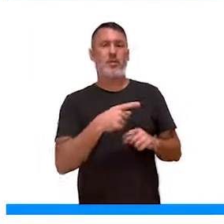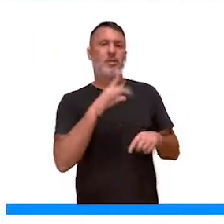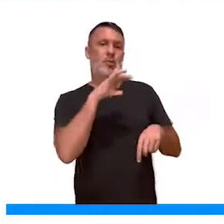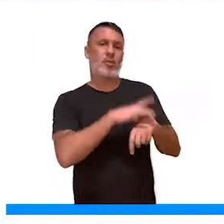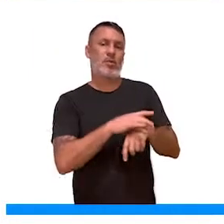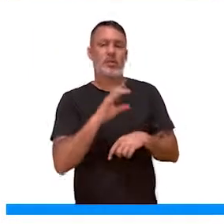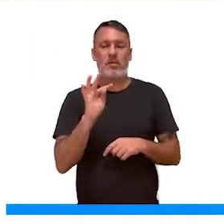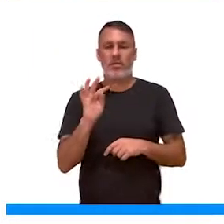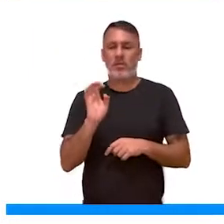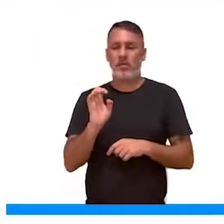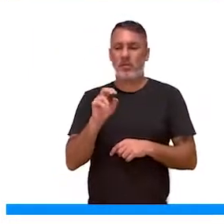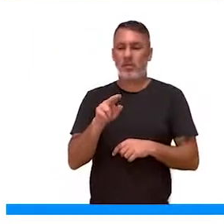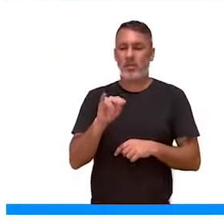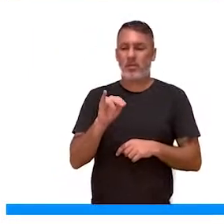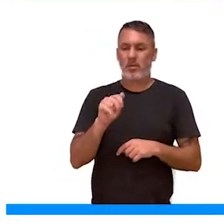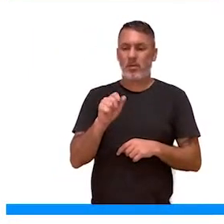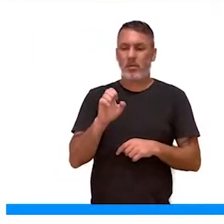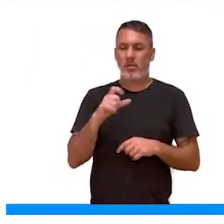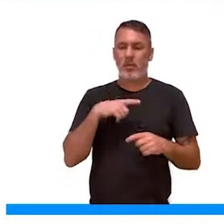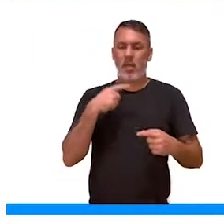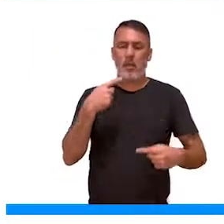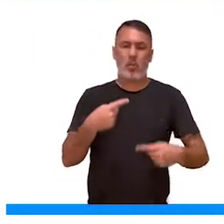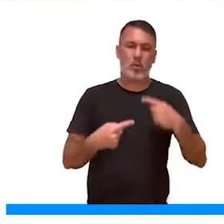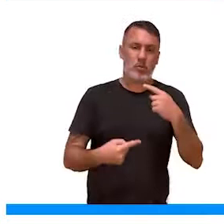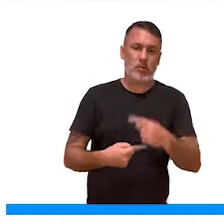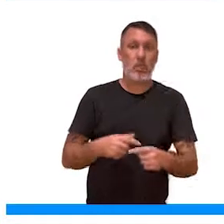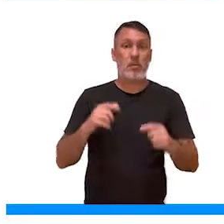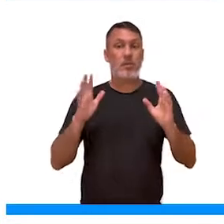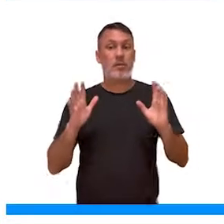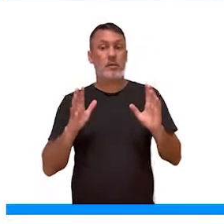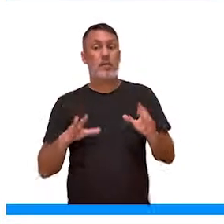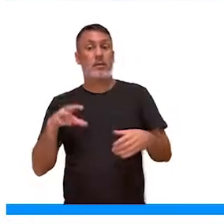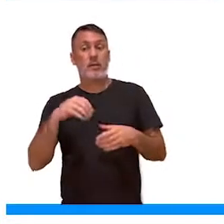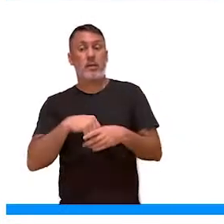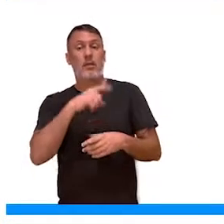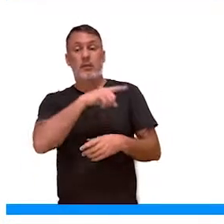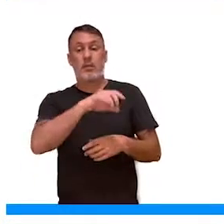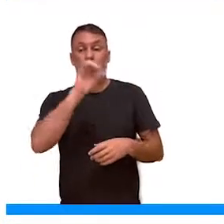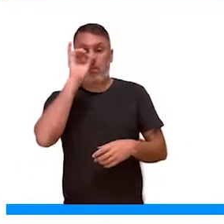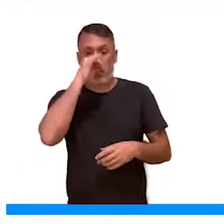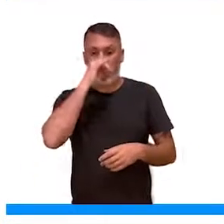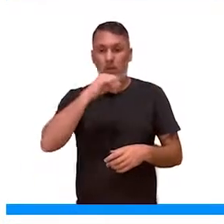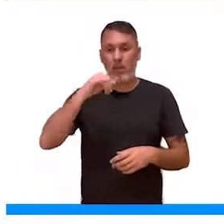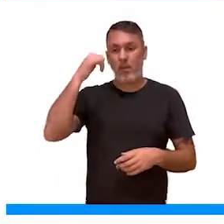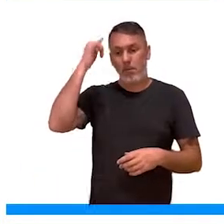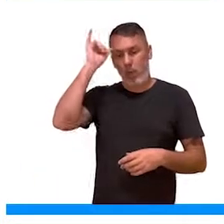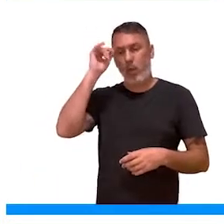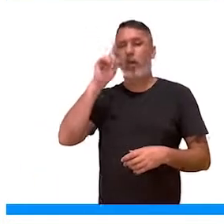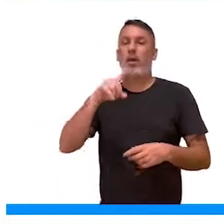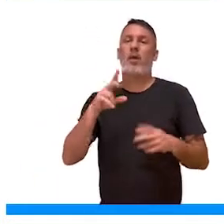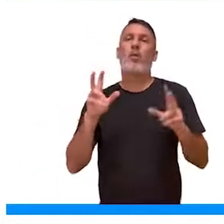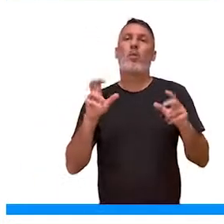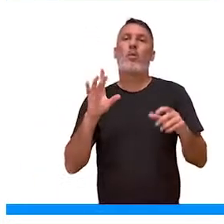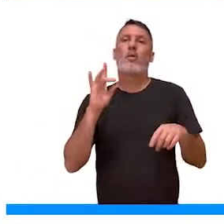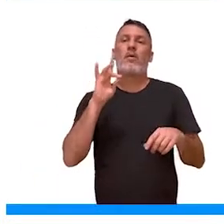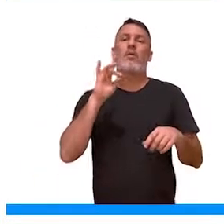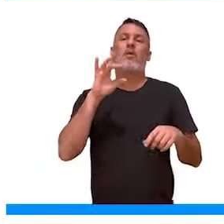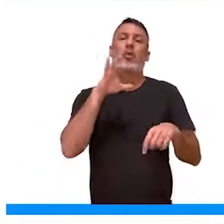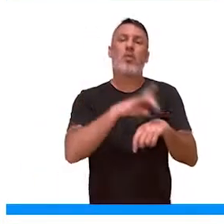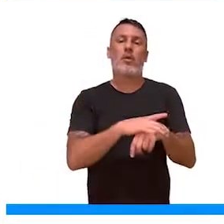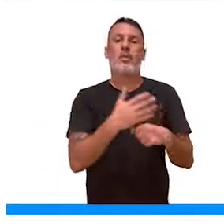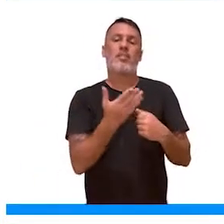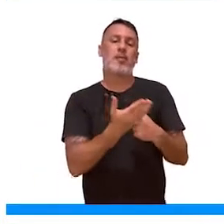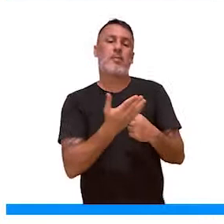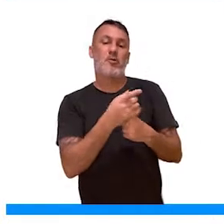da teníase, porque é lá que a tênia vai fazer a reprodução. Porém, e o porco e a vaca vão servir de hospedeiros